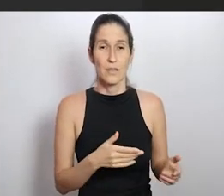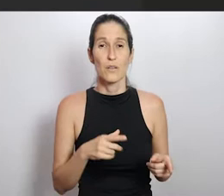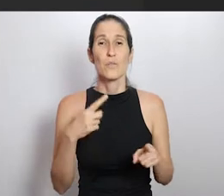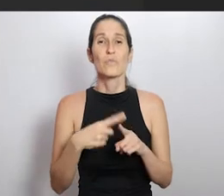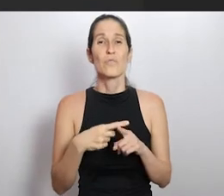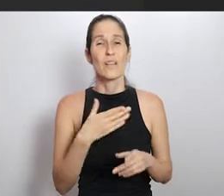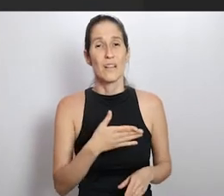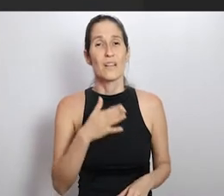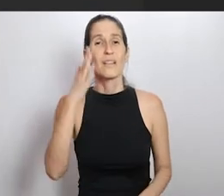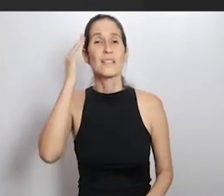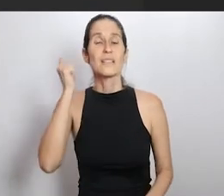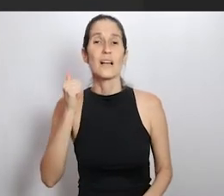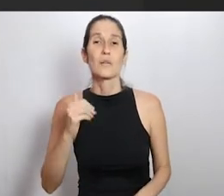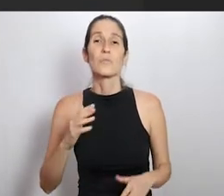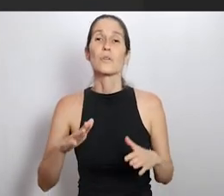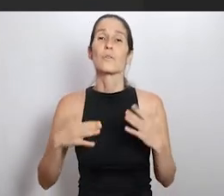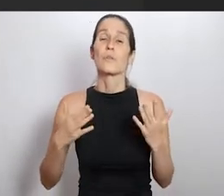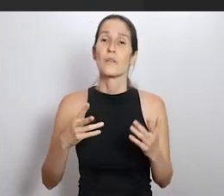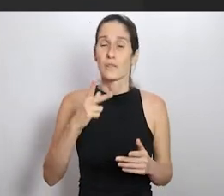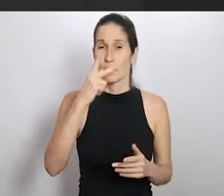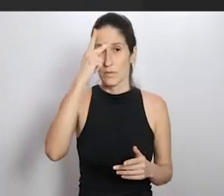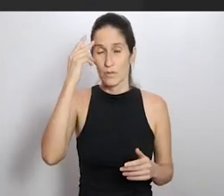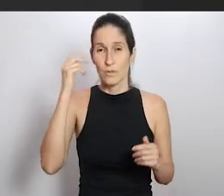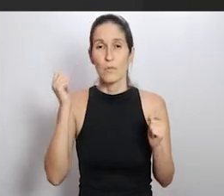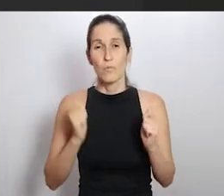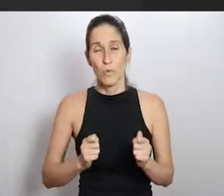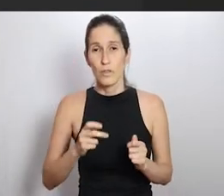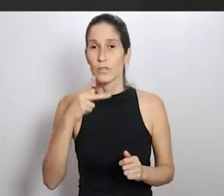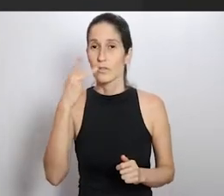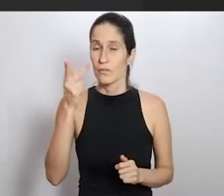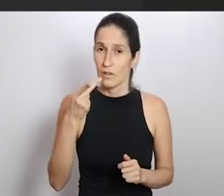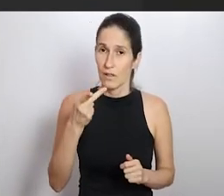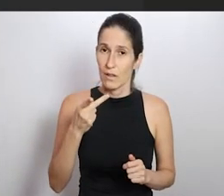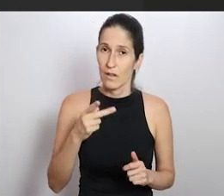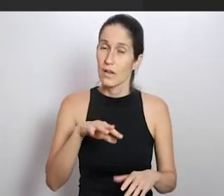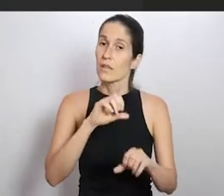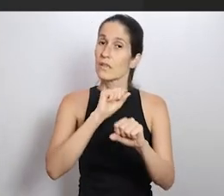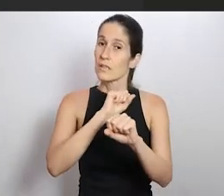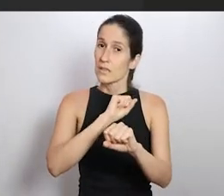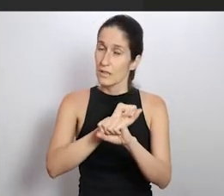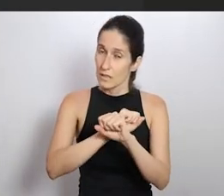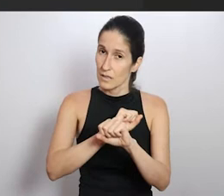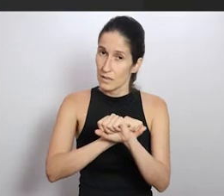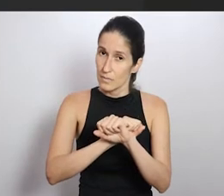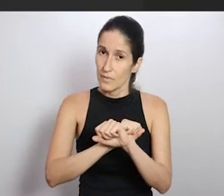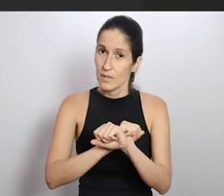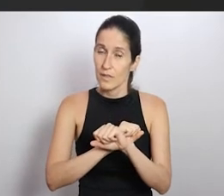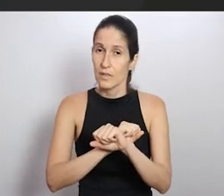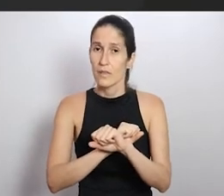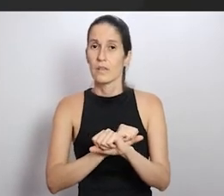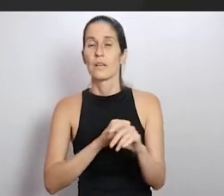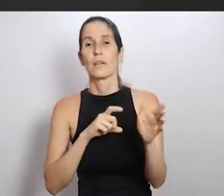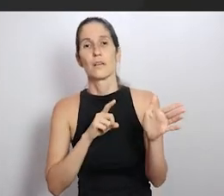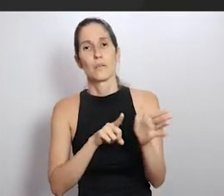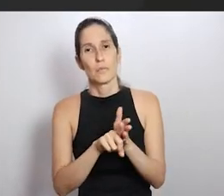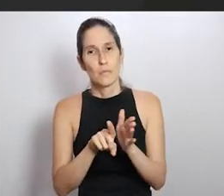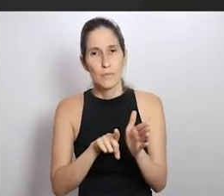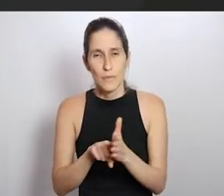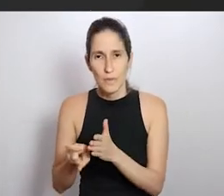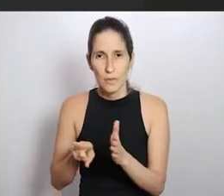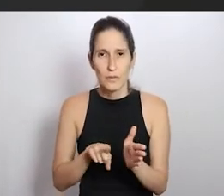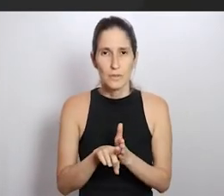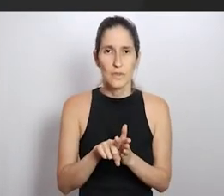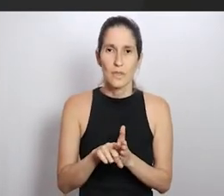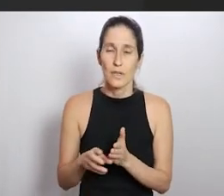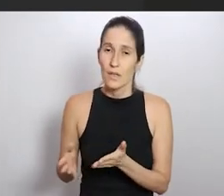trazendo Adiel para o meio da roda, porque ele é quem sabe quanto uma pessoa deve falar, a hora que está boa dele